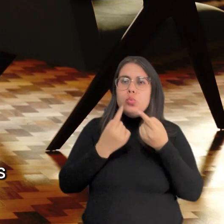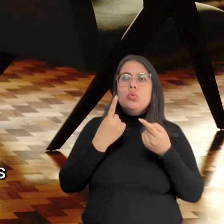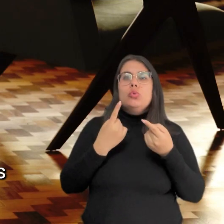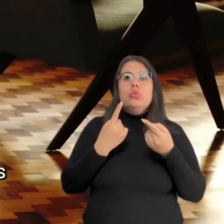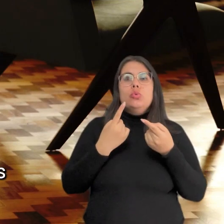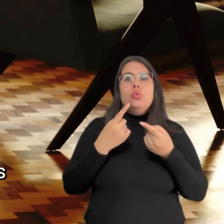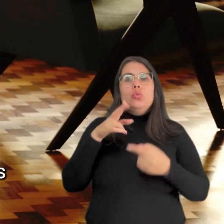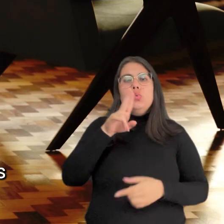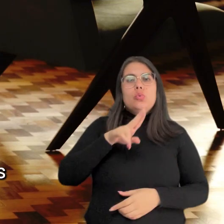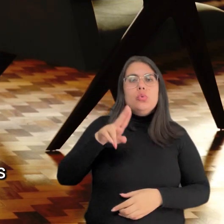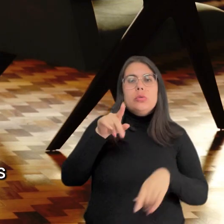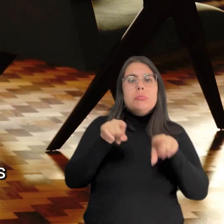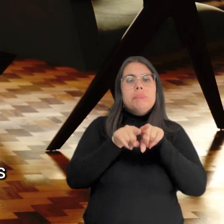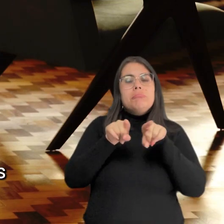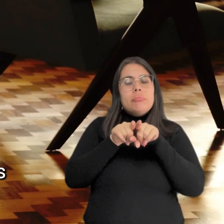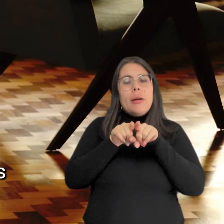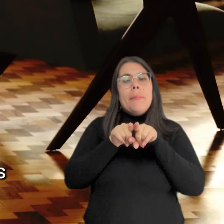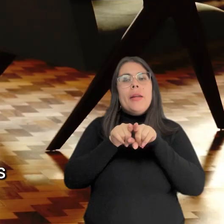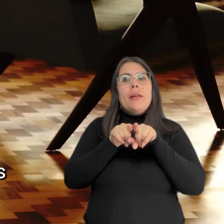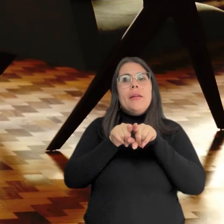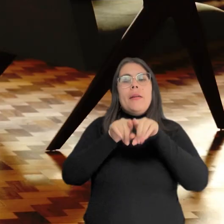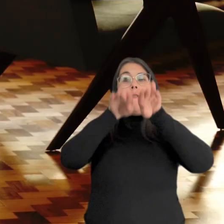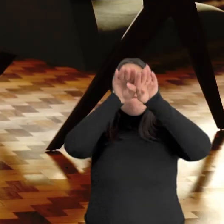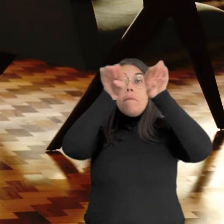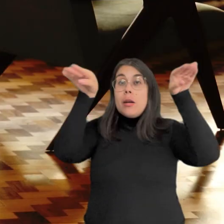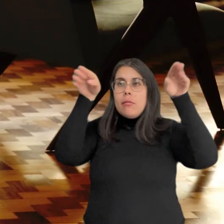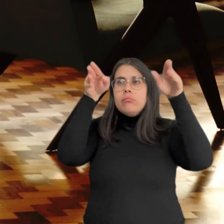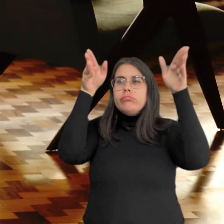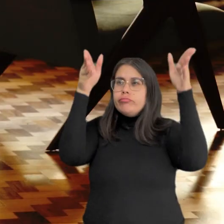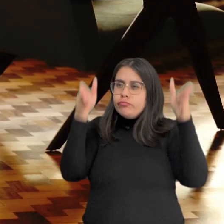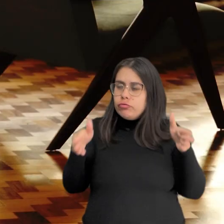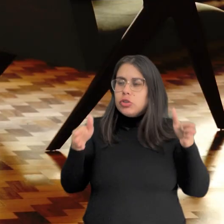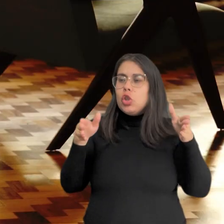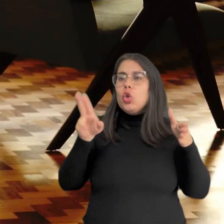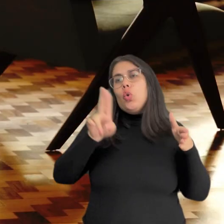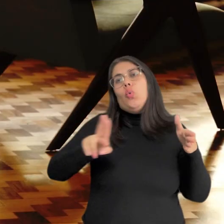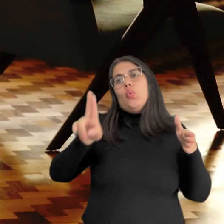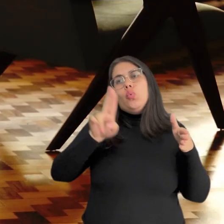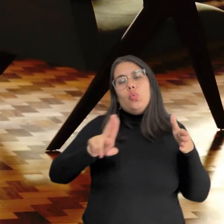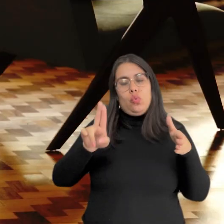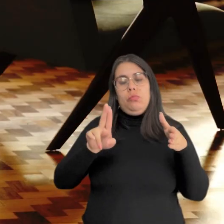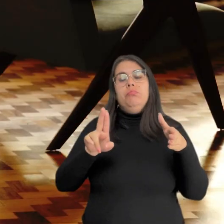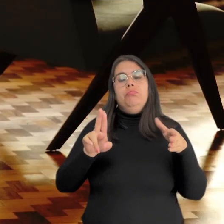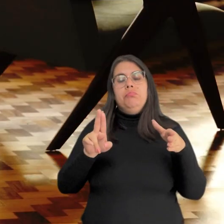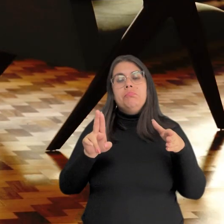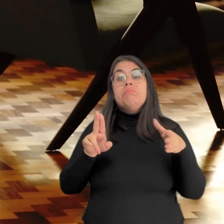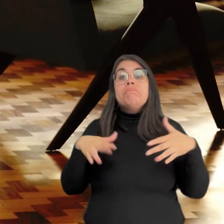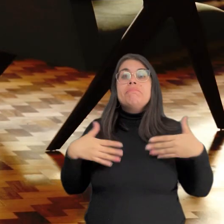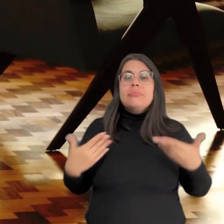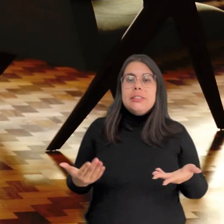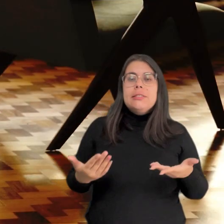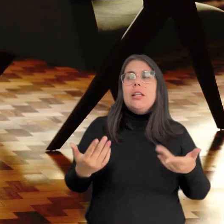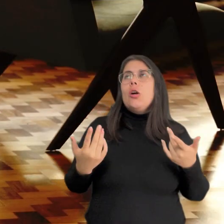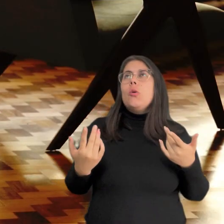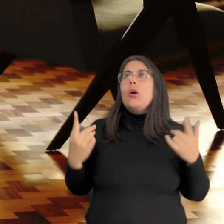fechamentos horizontais nos dois pátios. Então, o desafio de encontrar